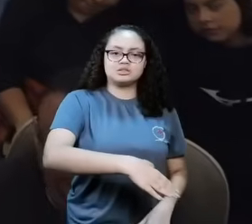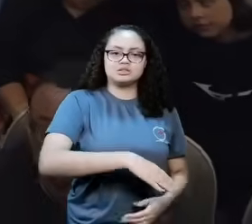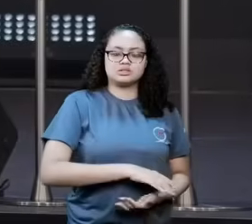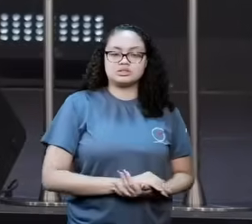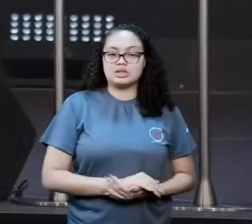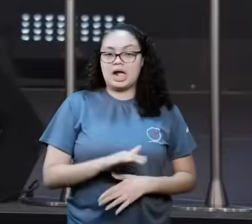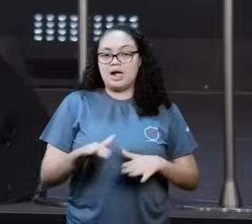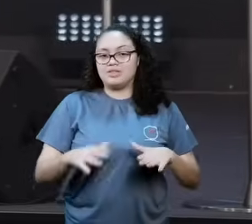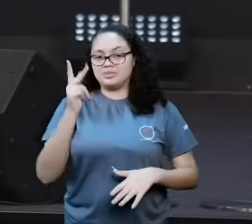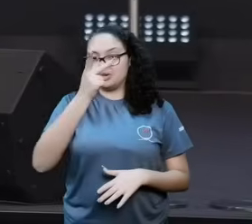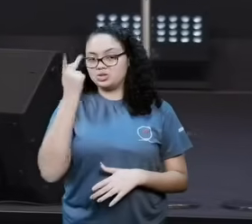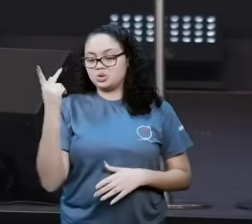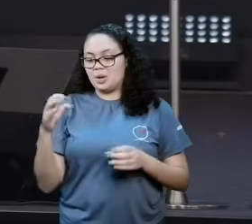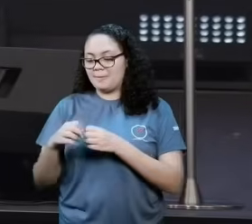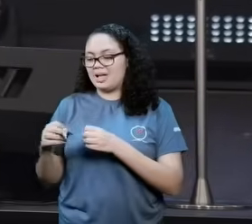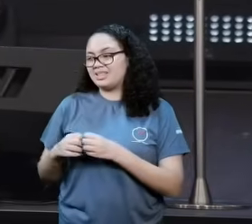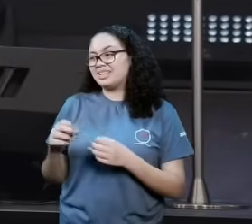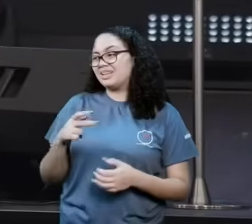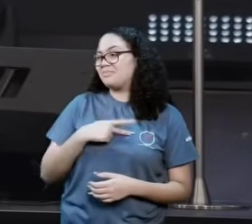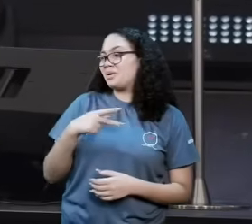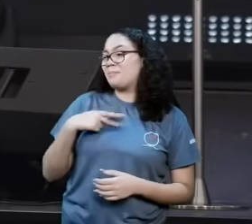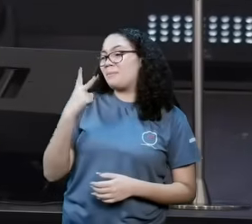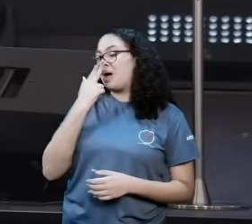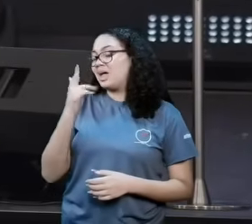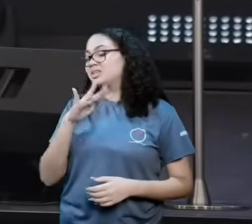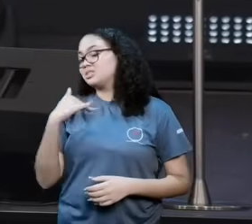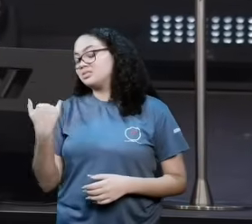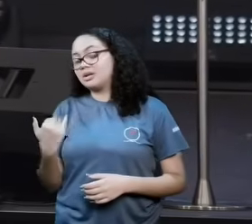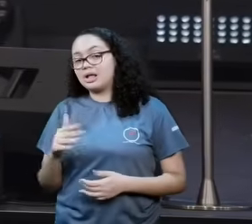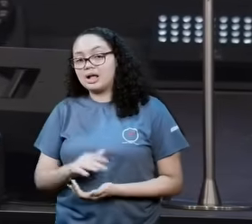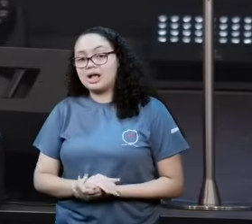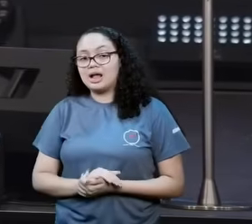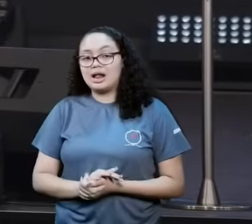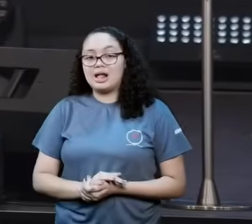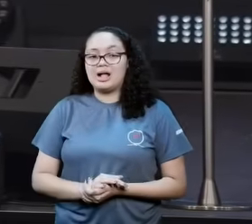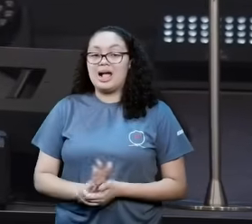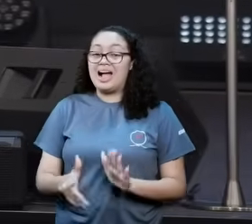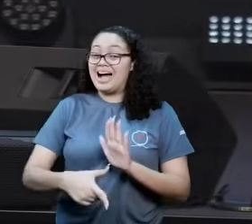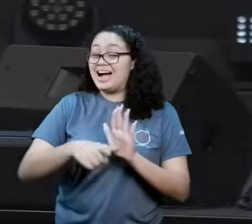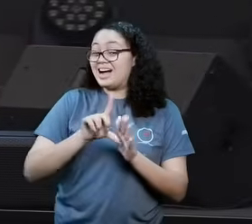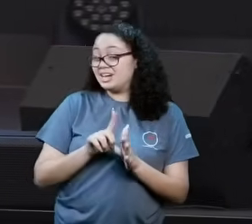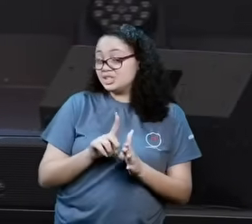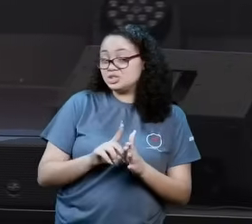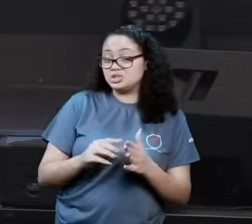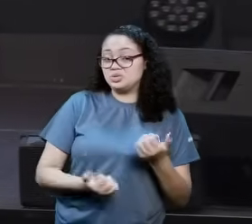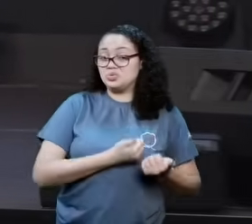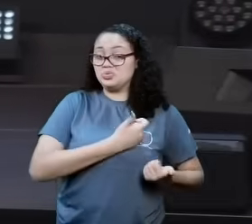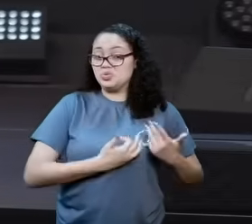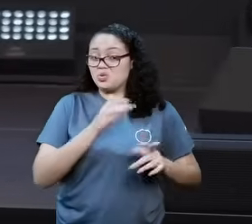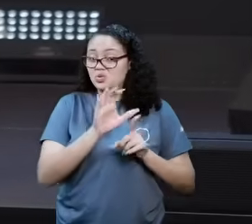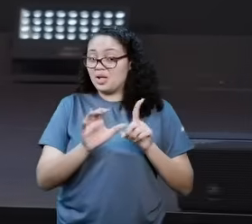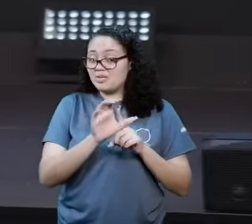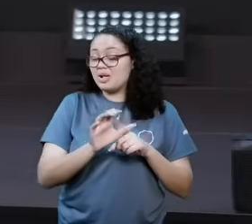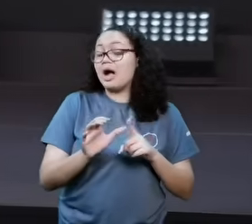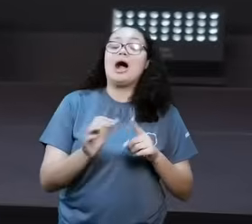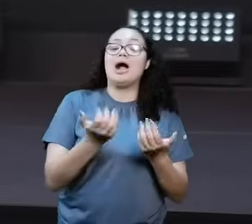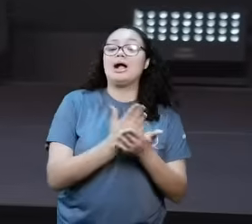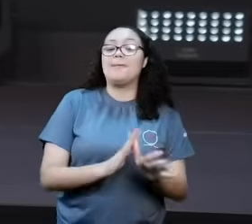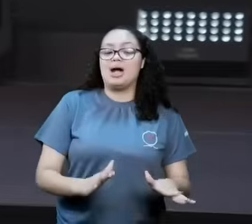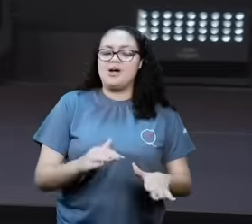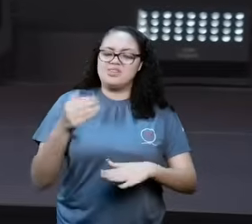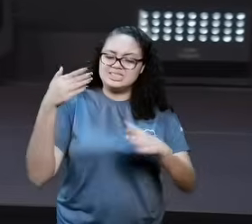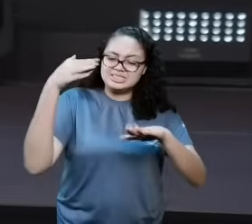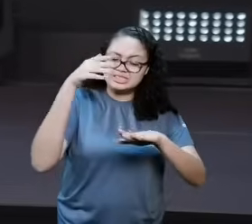Talvez tenha alguém do teu lado que você diz, Camila, parece até morto. Antes do aviva acabar, vai sair daqui marchando. Eita glória!